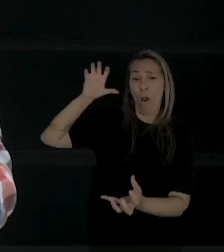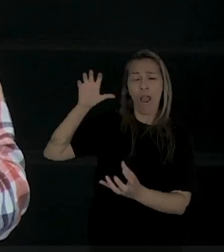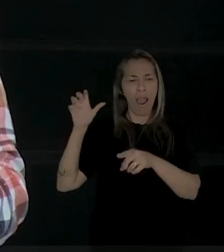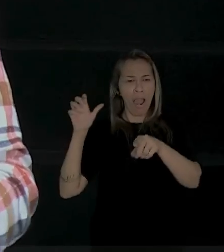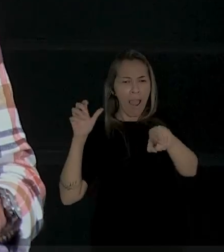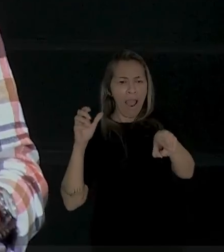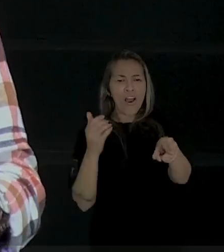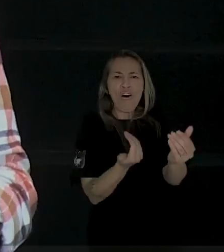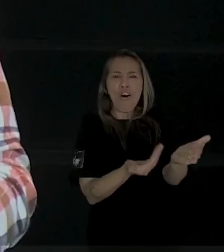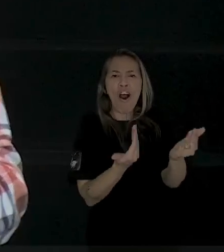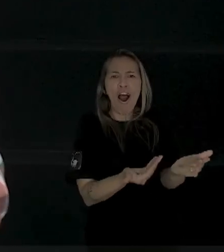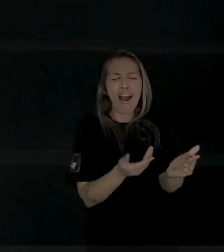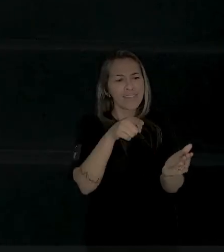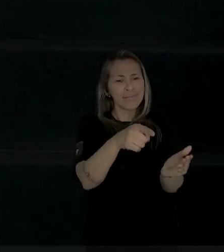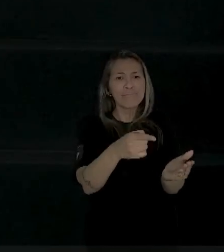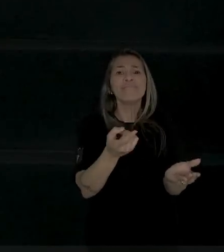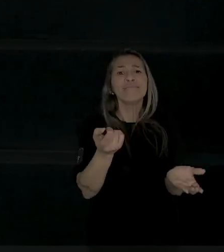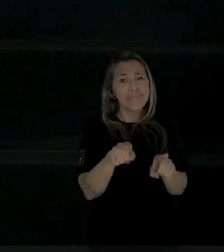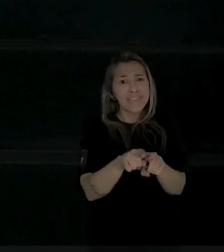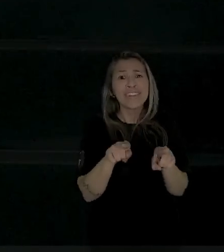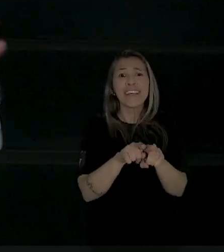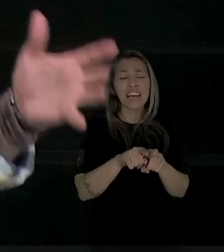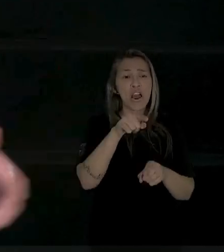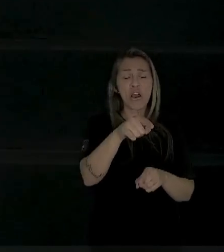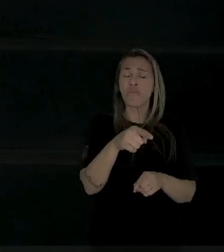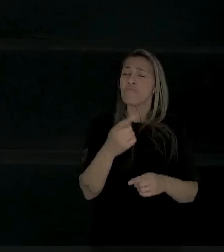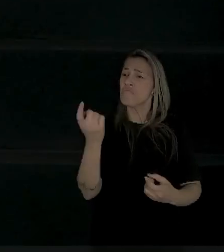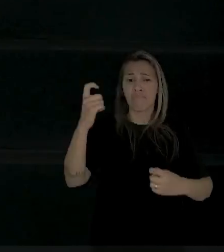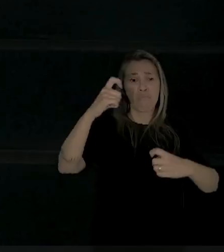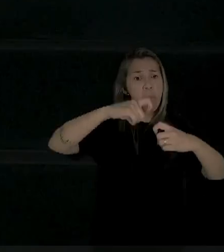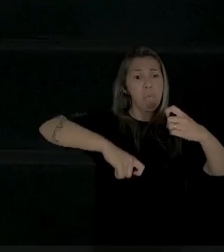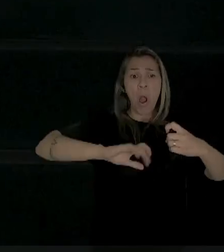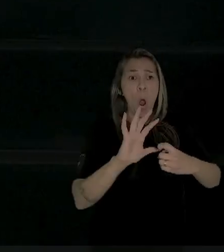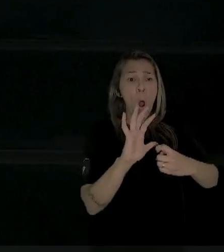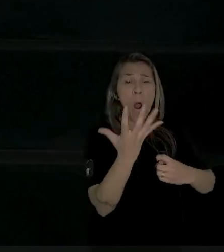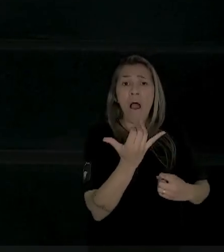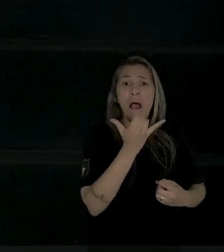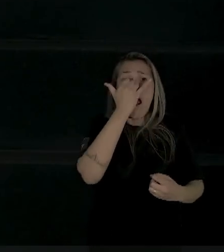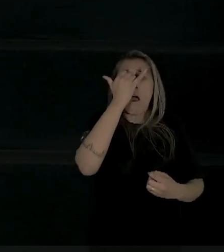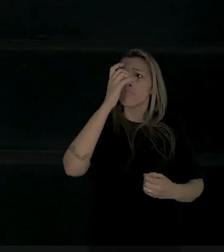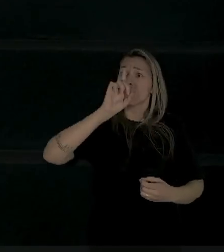uma jovem e engravida a jovem, o Espírito Santo engravida antes do casamento. Algumas vezes Deus vai usar